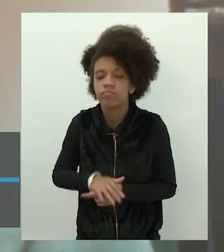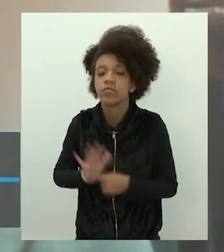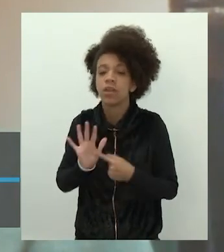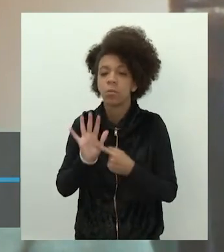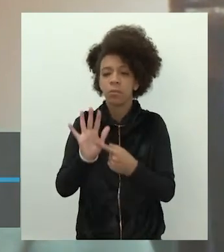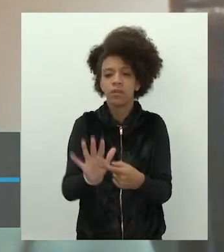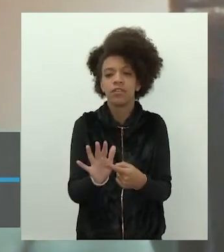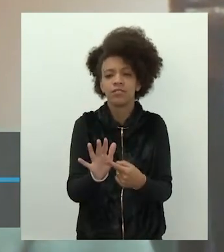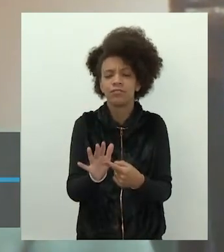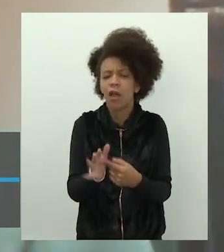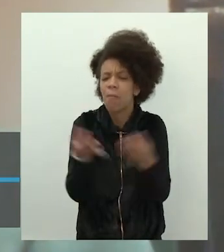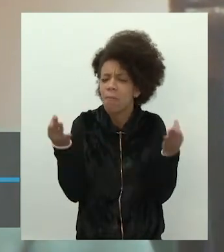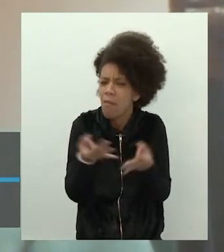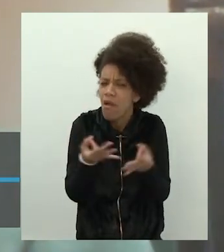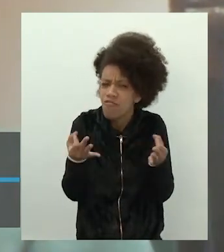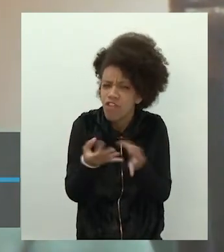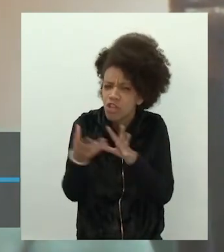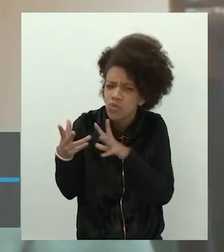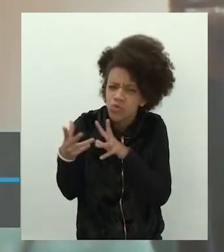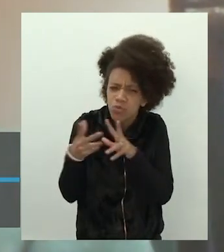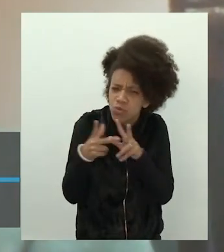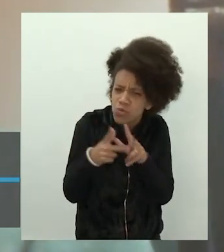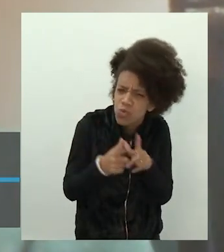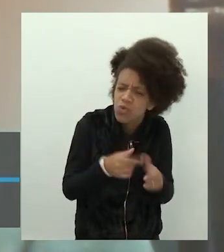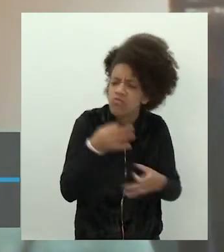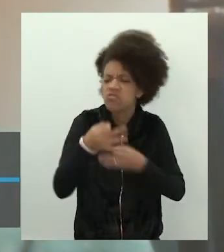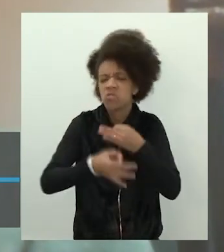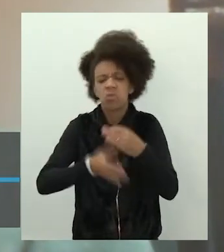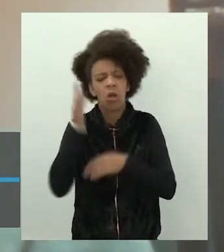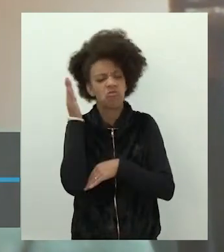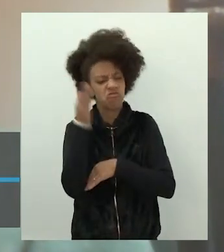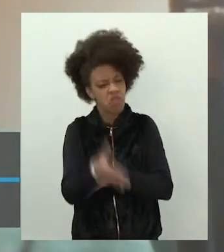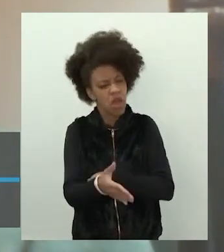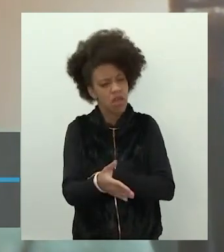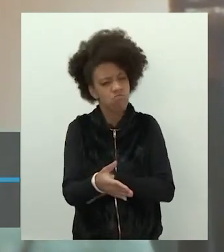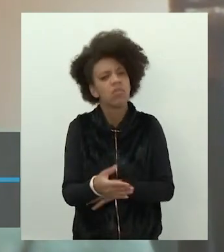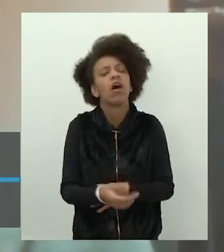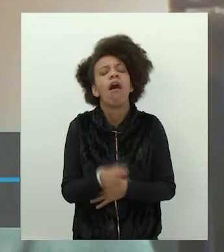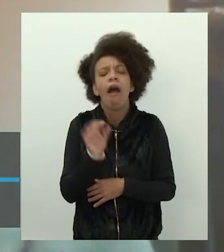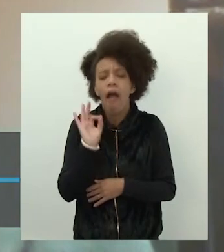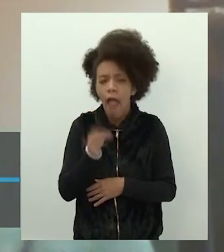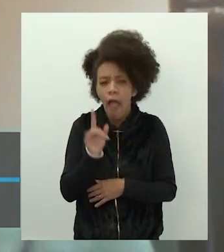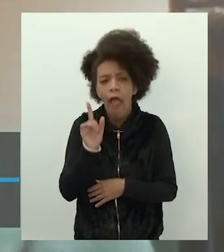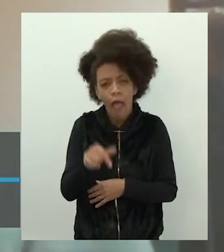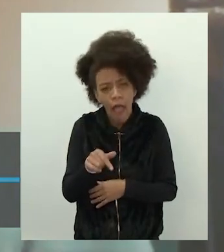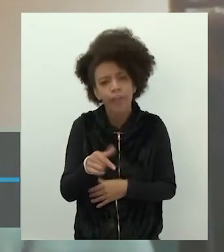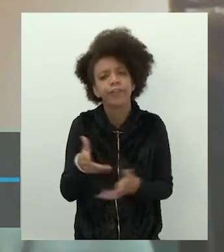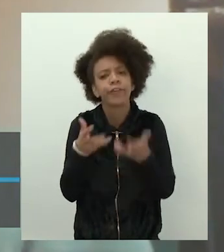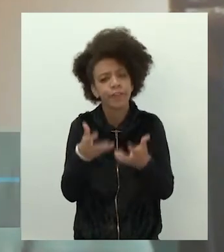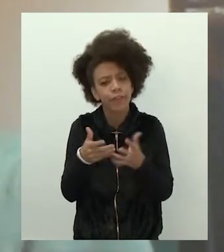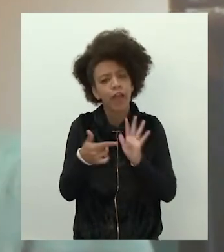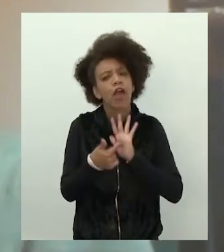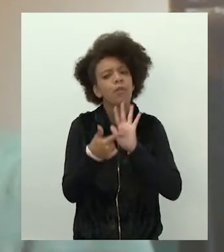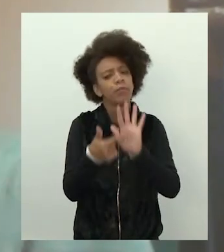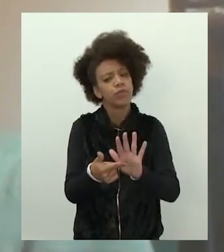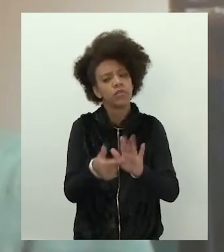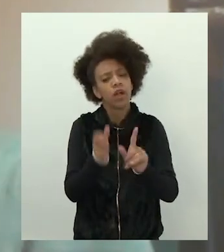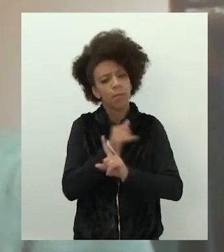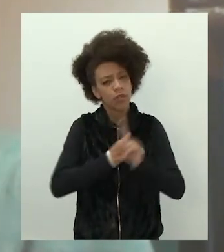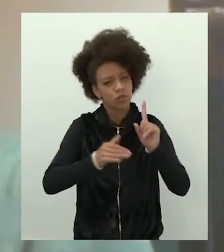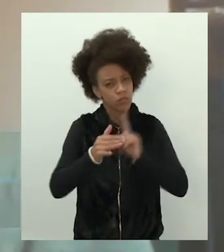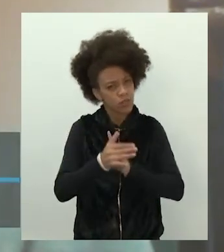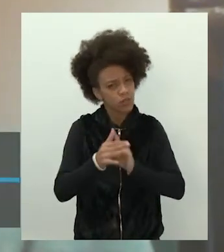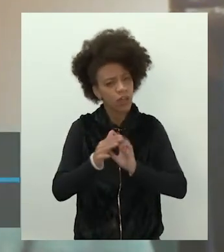achei ótimo, toda sua, se foi objetiva, foi direta. É isso mesmo que a gente quer, e passar para toda